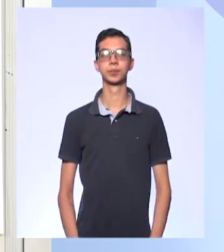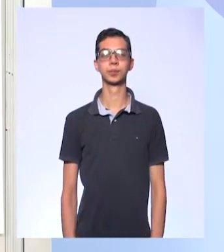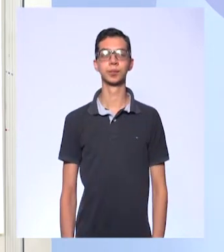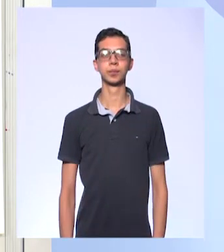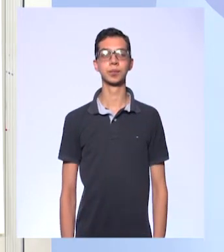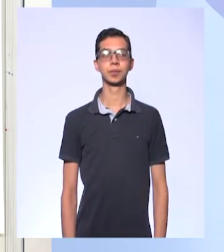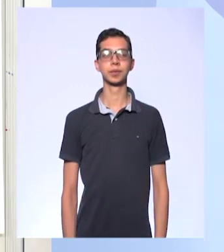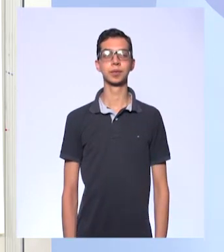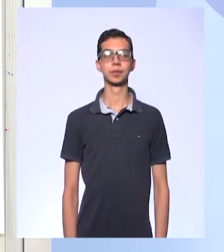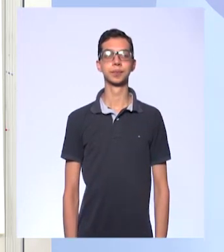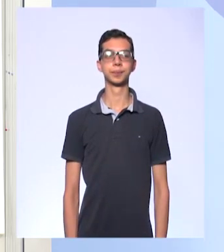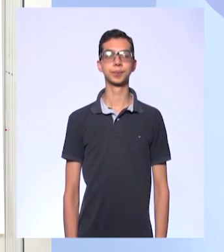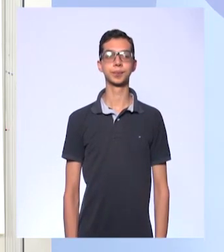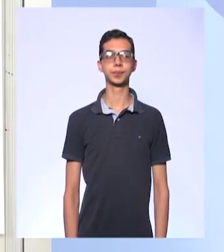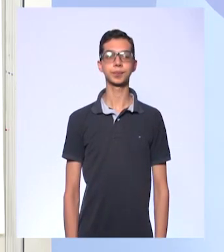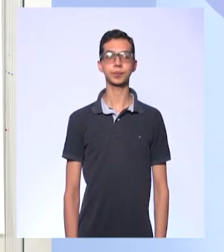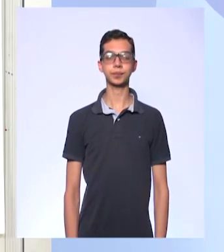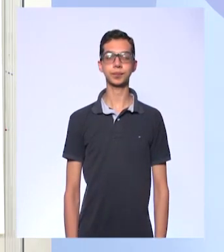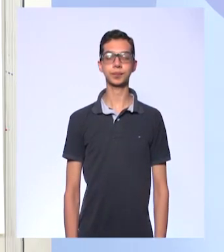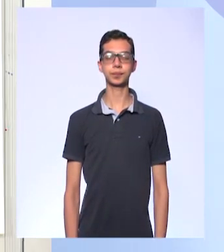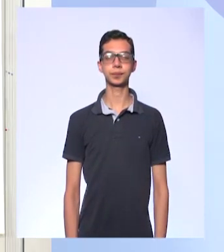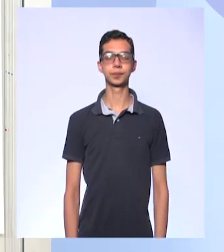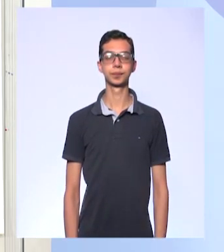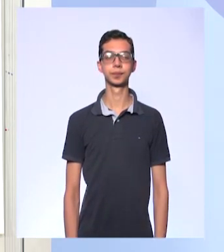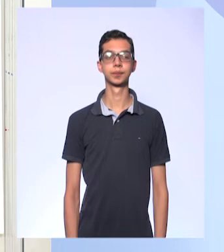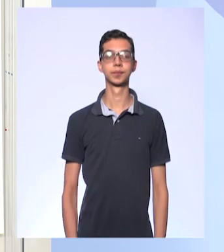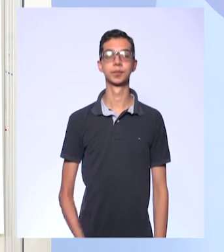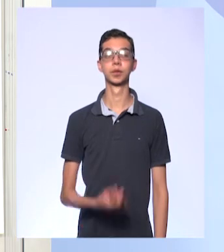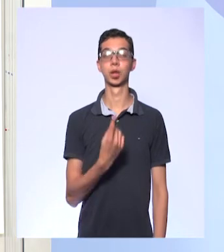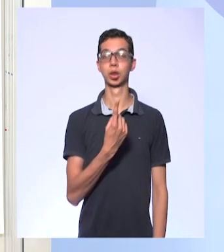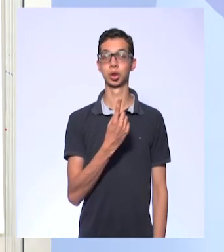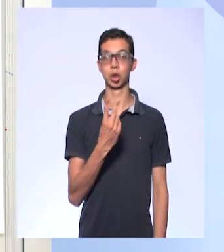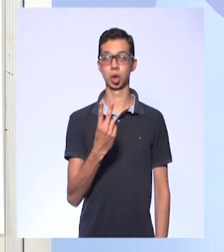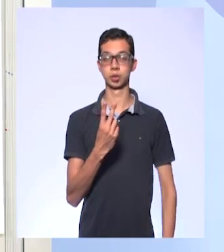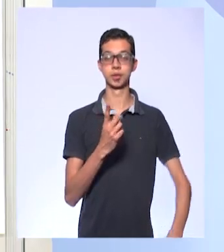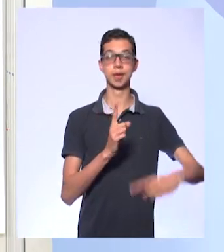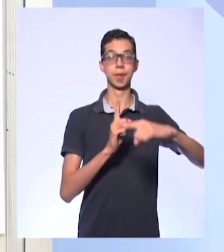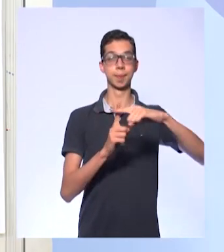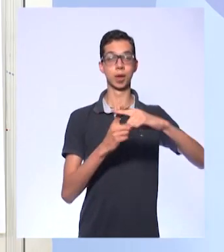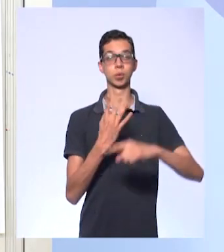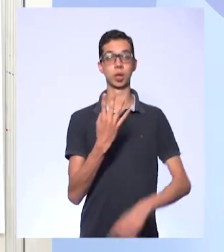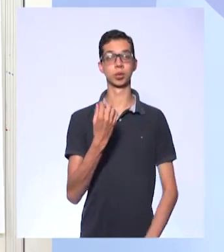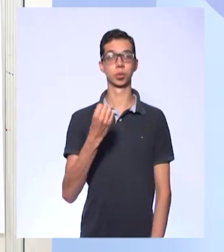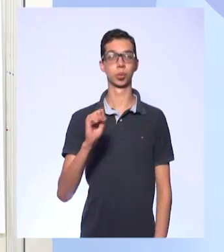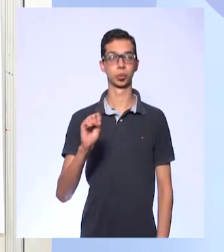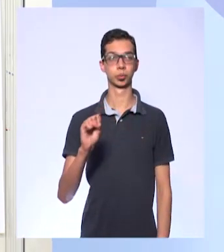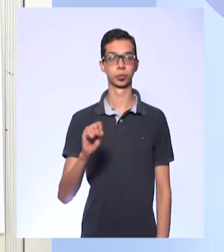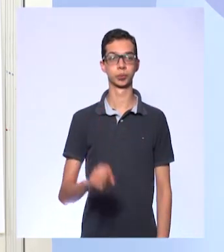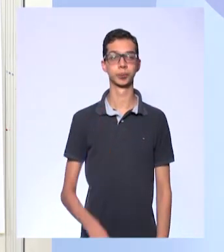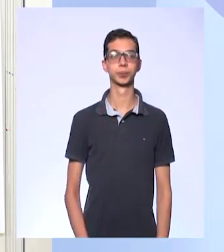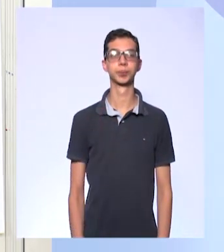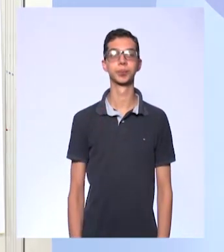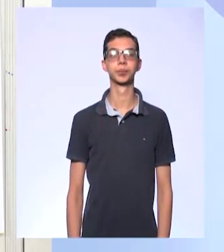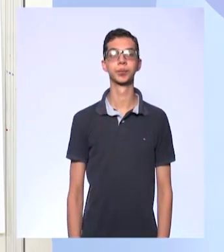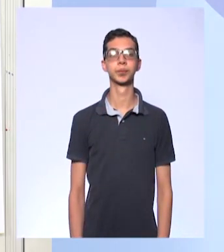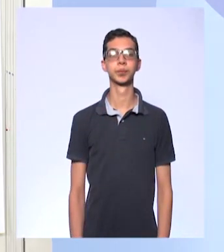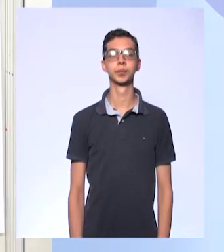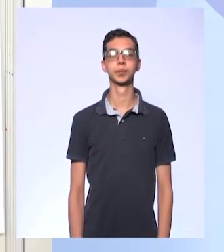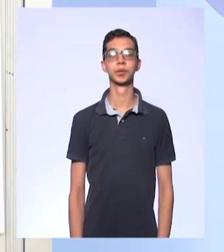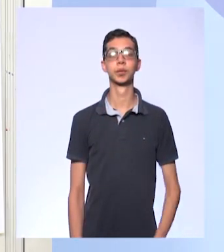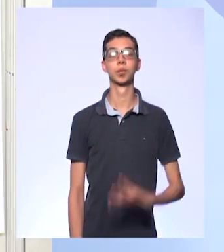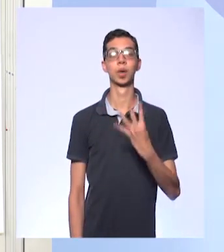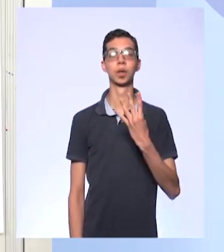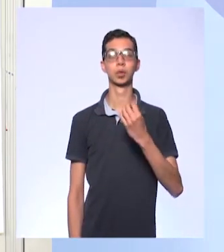Certo? Aí, fazendo a soma aqui, ó. 12 mais 48. Vamos pôr aqui, ó. 48 mais